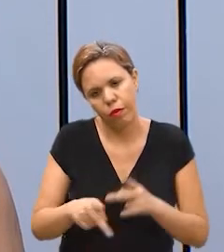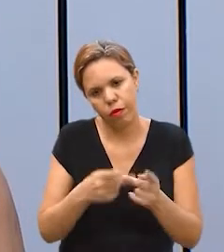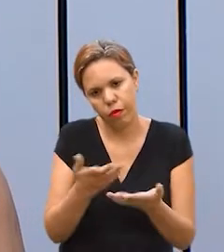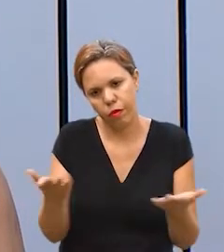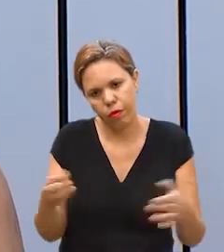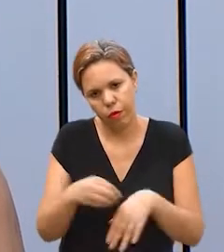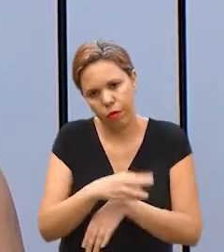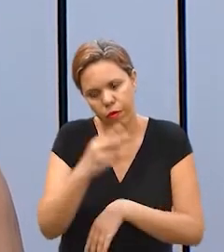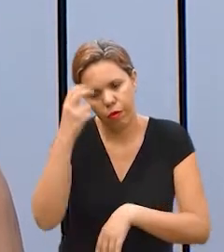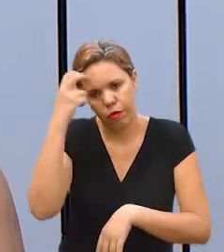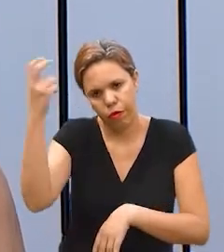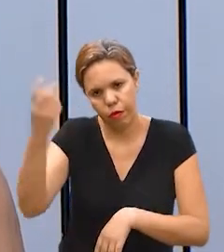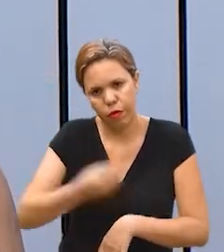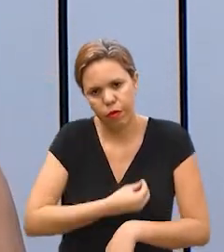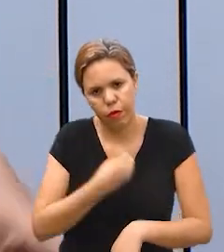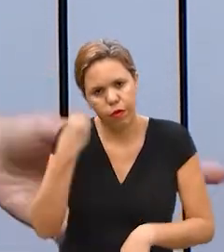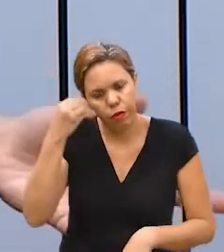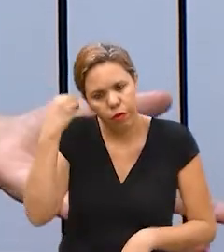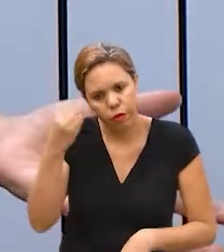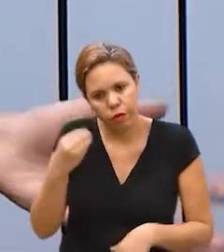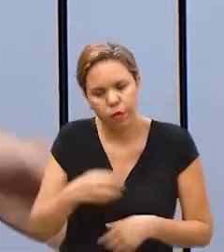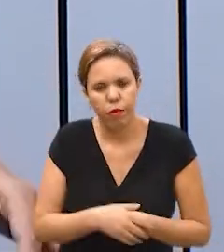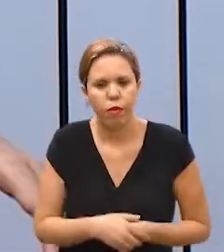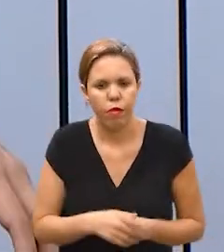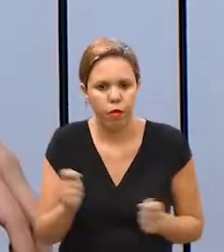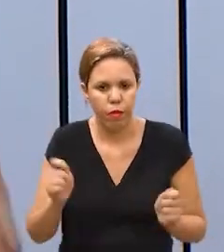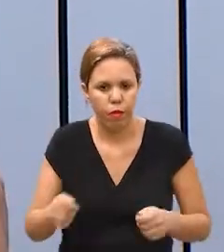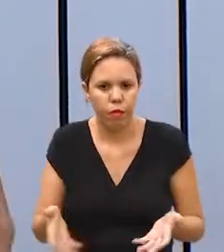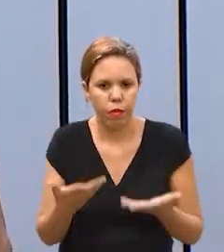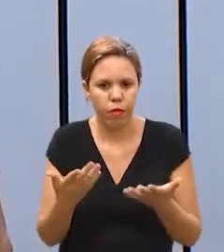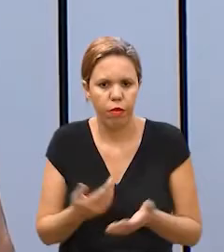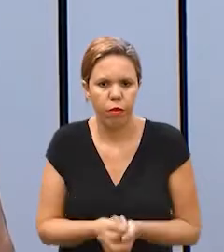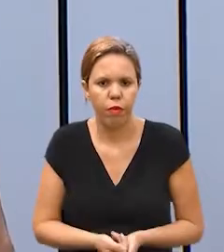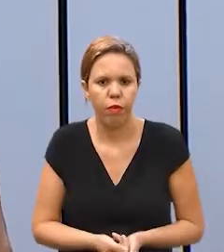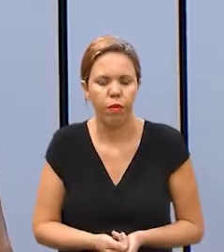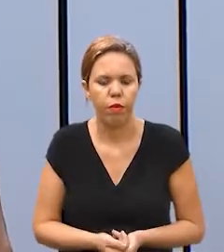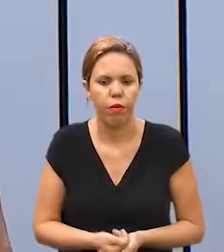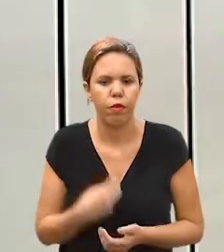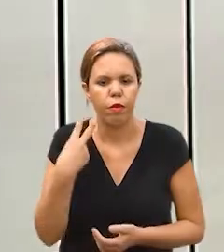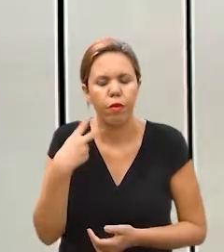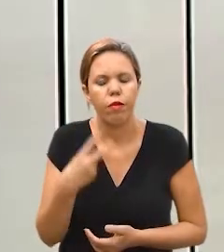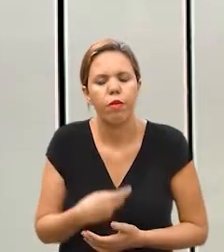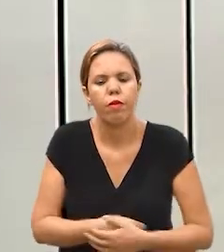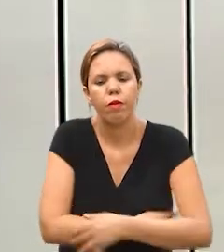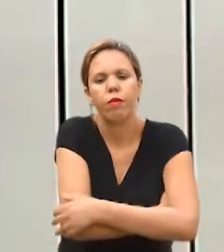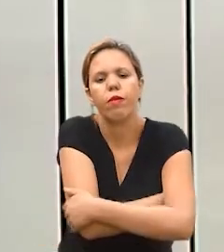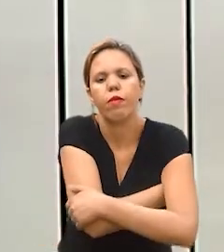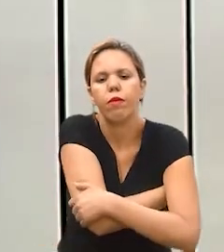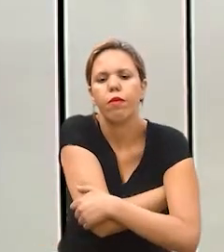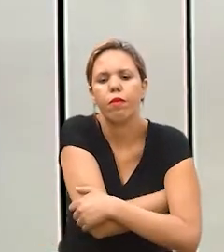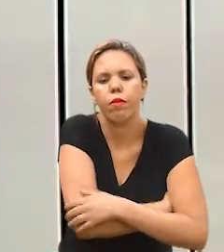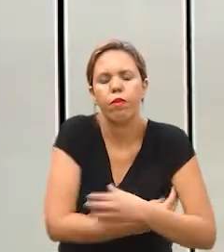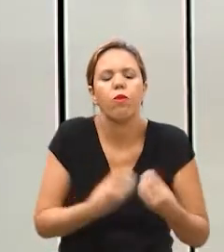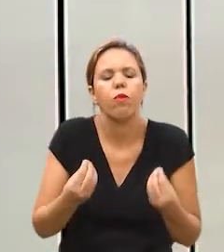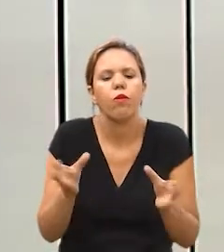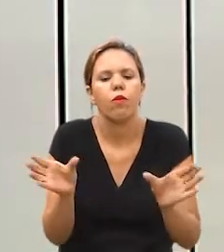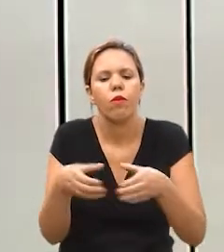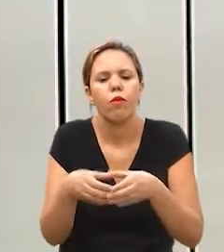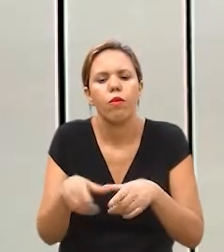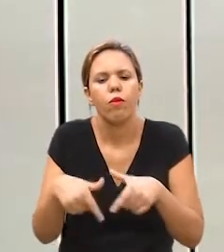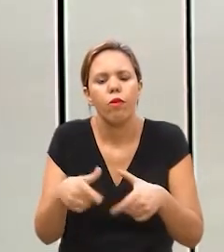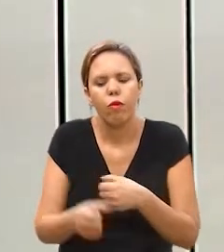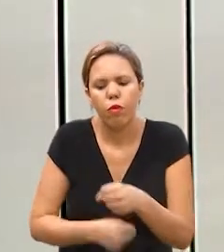são pessoas que trazem sabedorias da vida, que tem que ser potencializadas, né? E vereador, em relação à comissão, como que vai